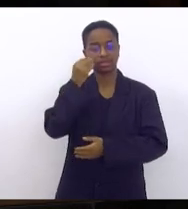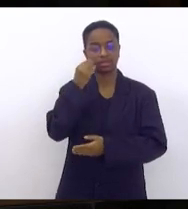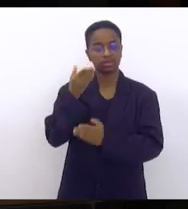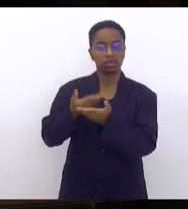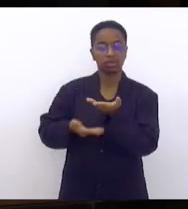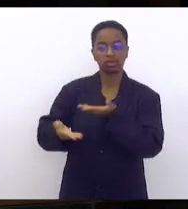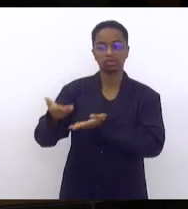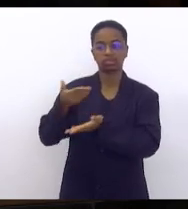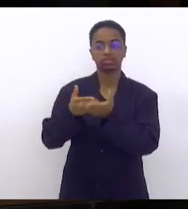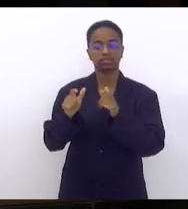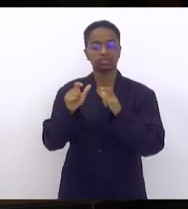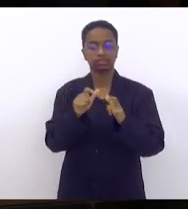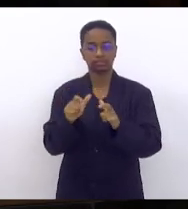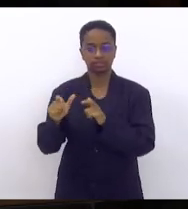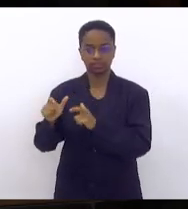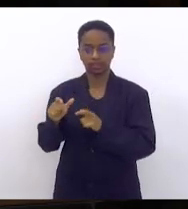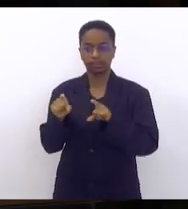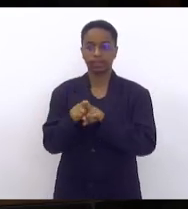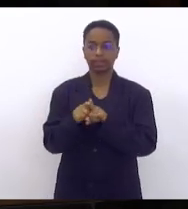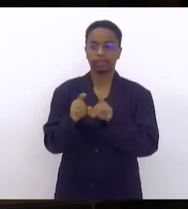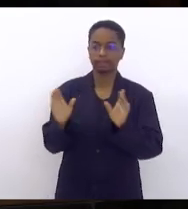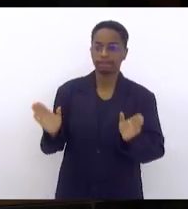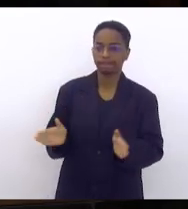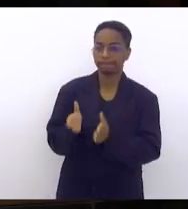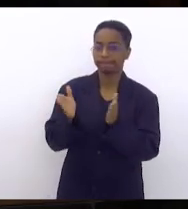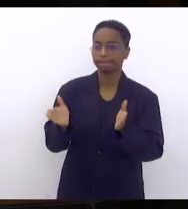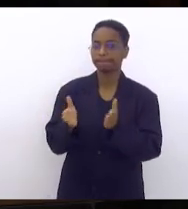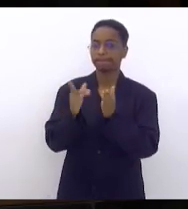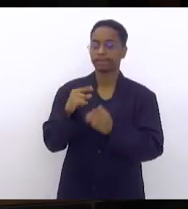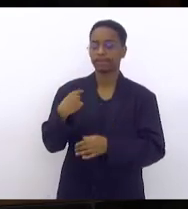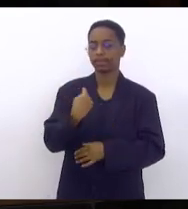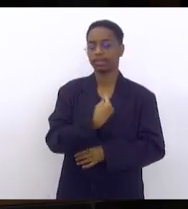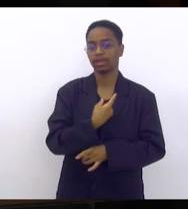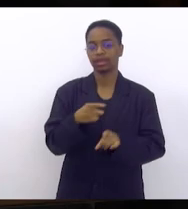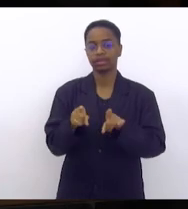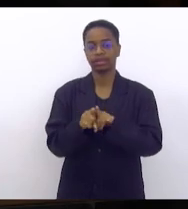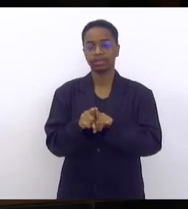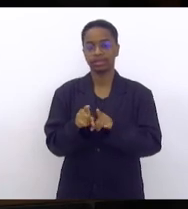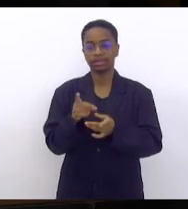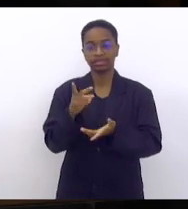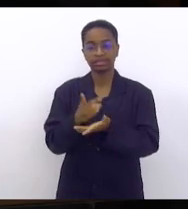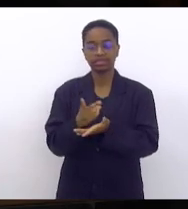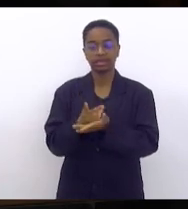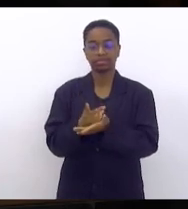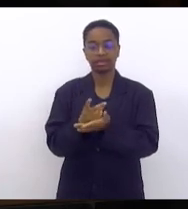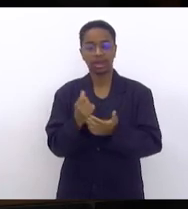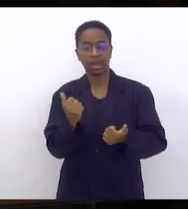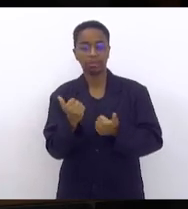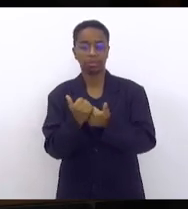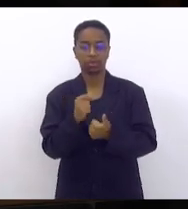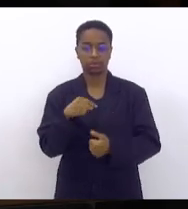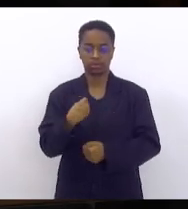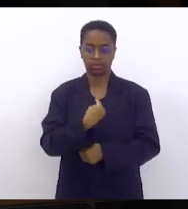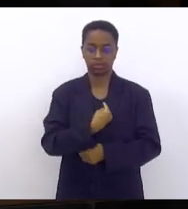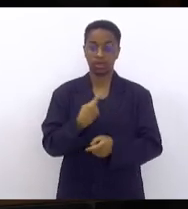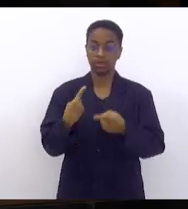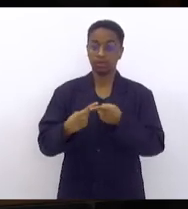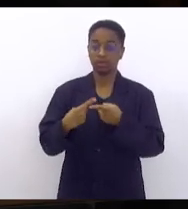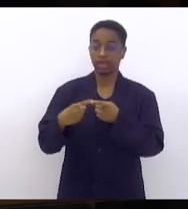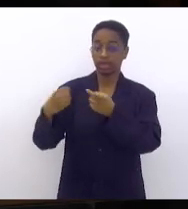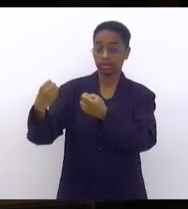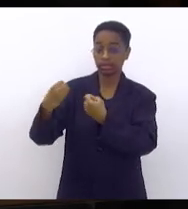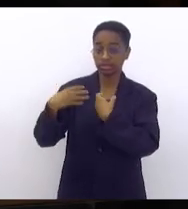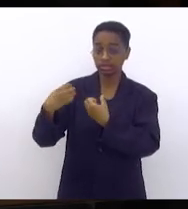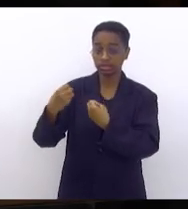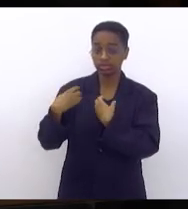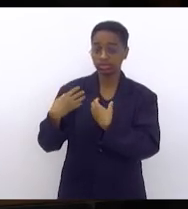nos espaços, que sempre nos motivou, sempre foi o nosso esteio na militância. Ela ensinou a